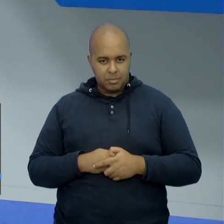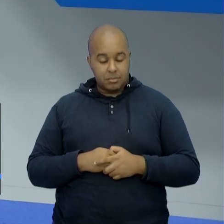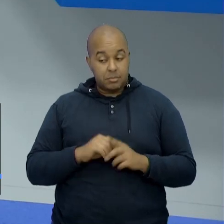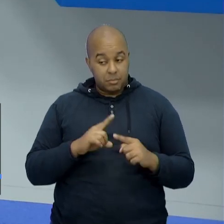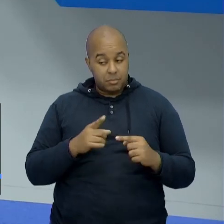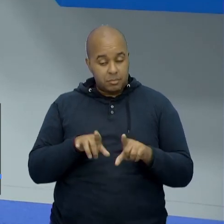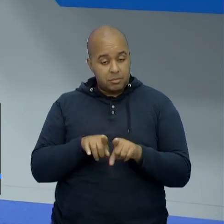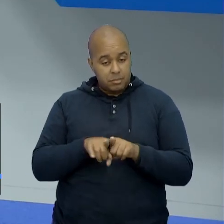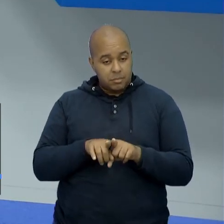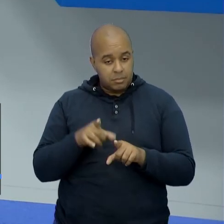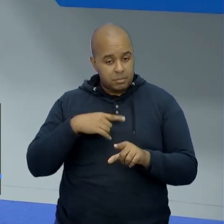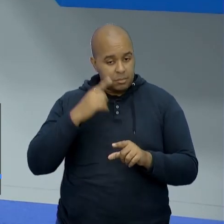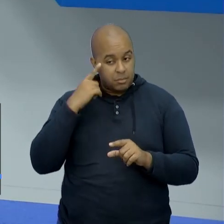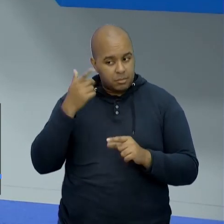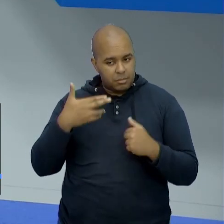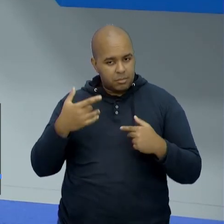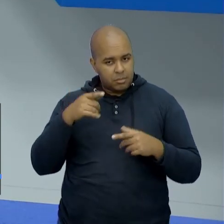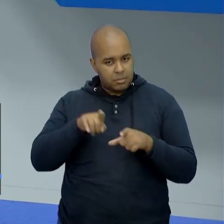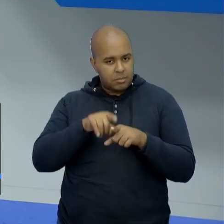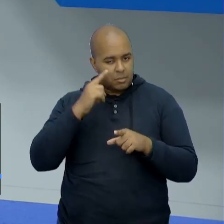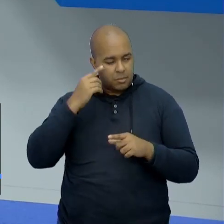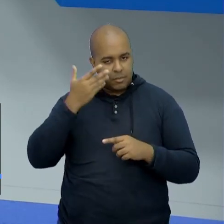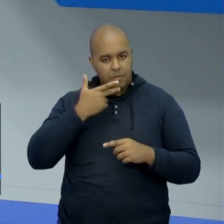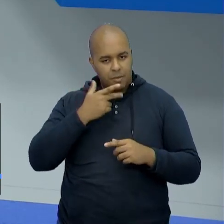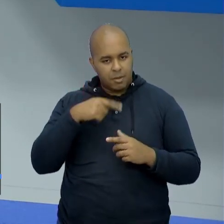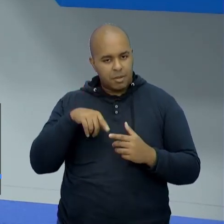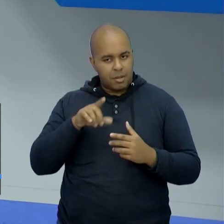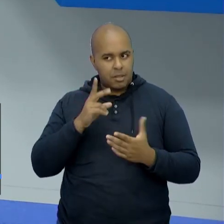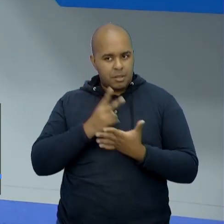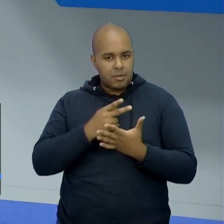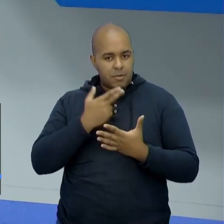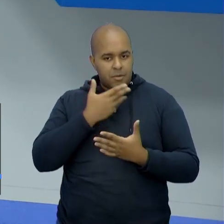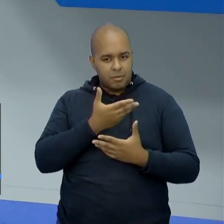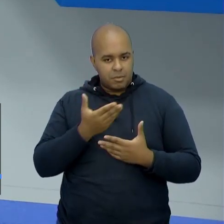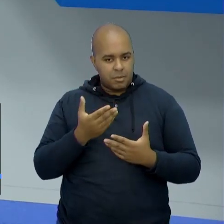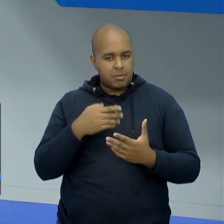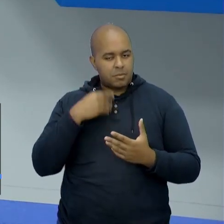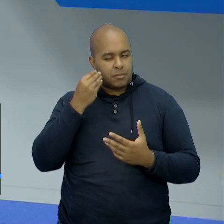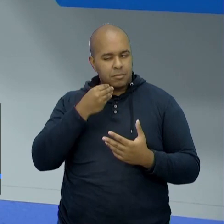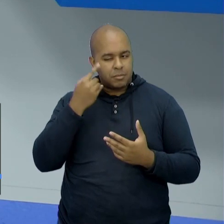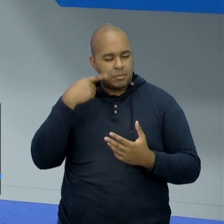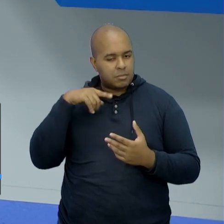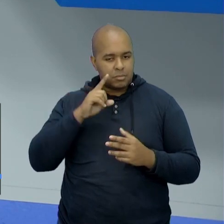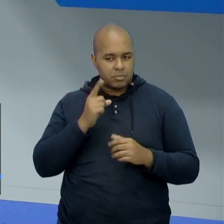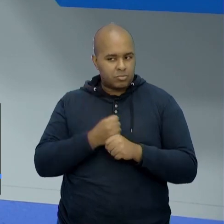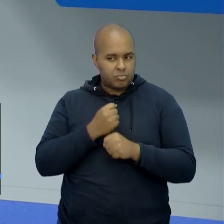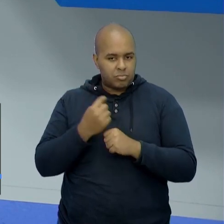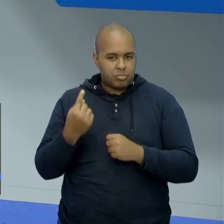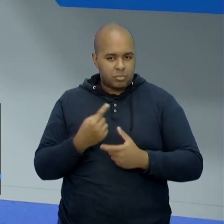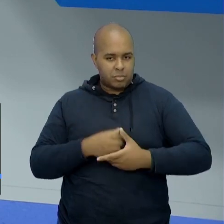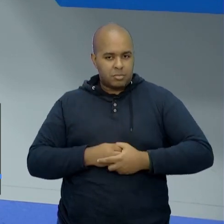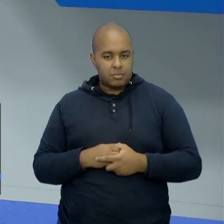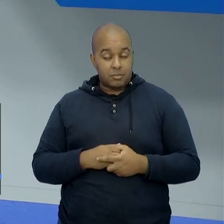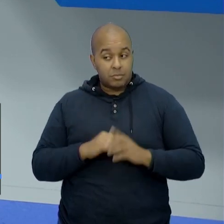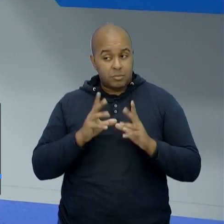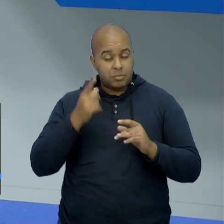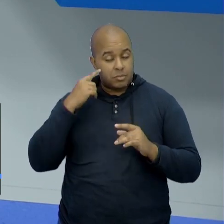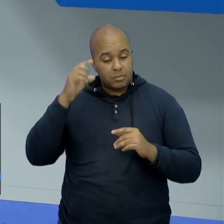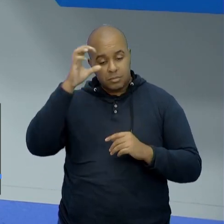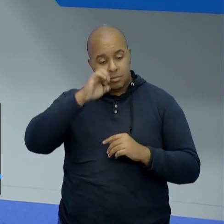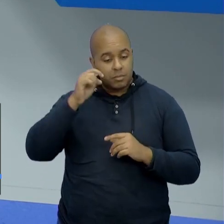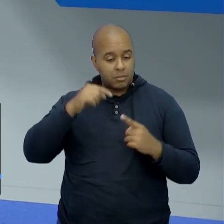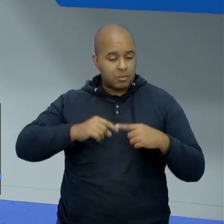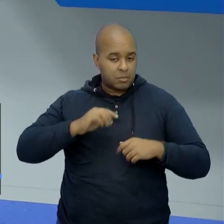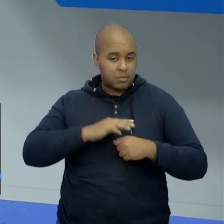Mas também tem uma coisa que eu vou confessar a vocês, que eu sempre falo para vocês que o conhecimento não se constrói sozinho. E tudo que eu aprendi